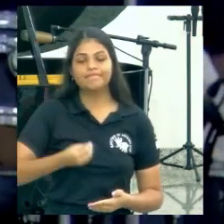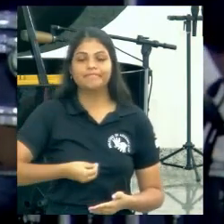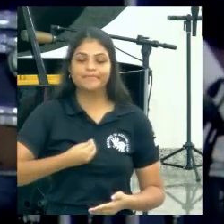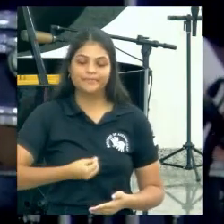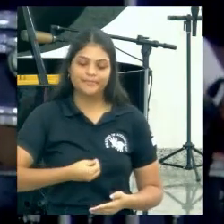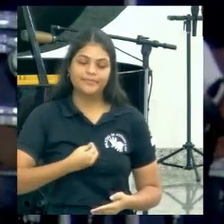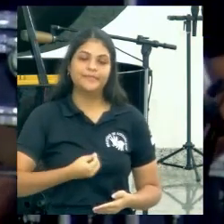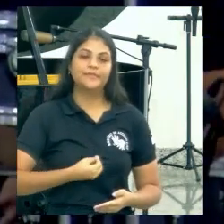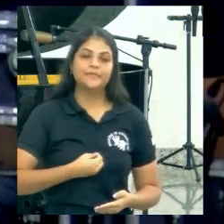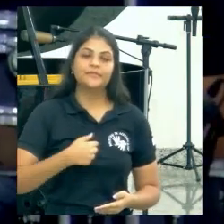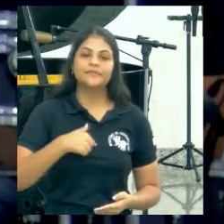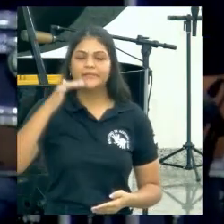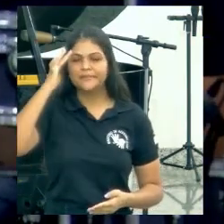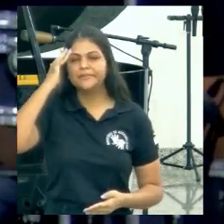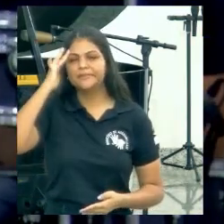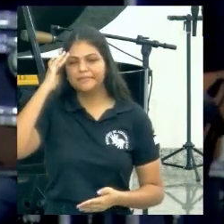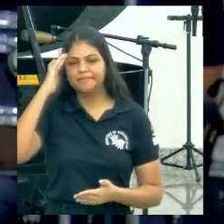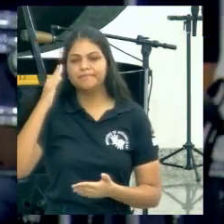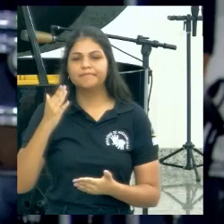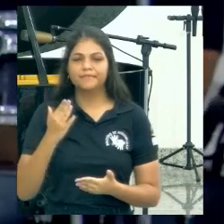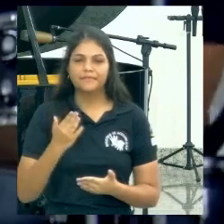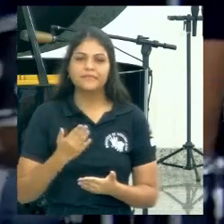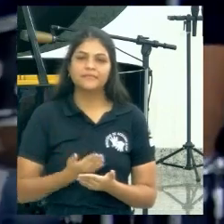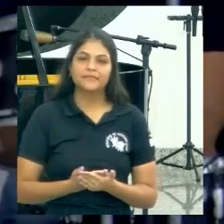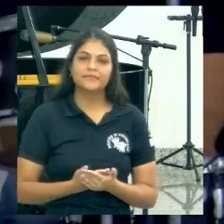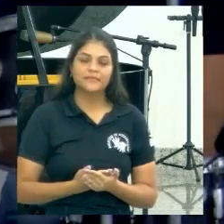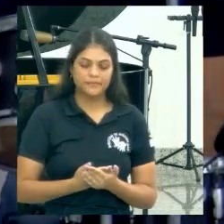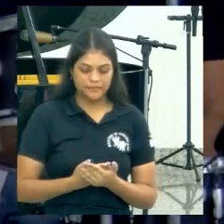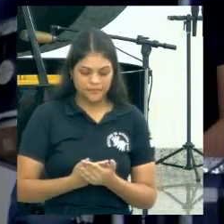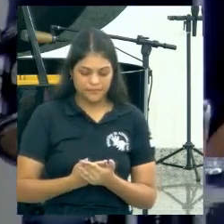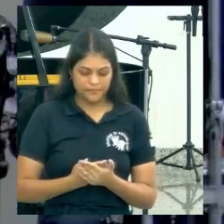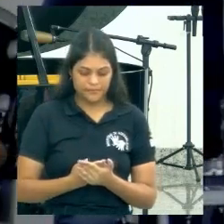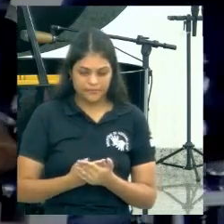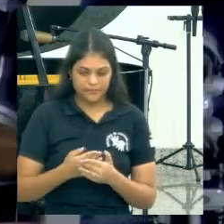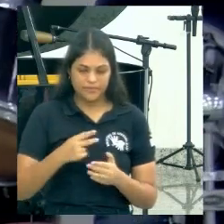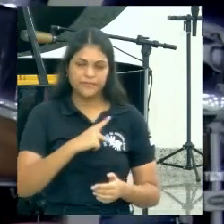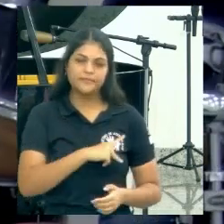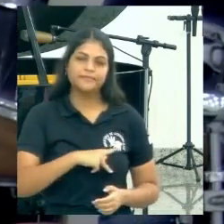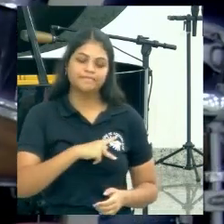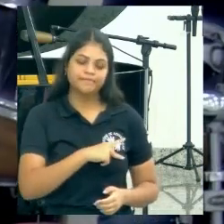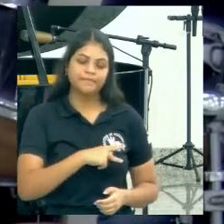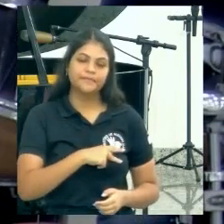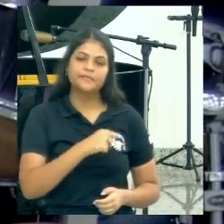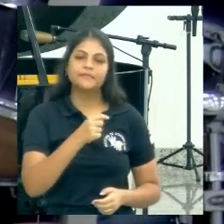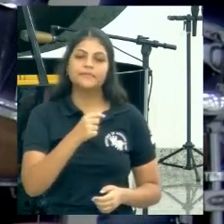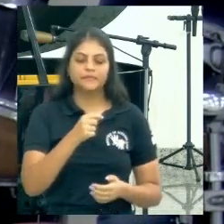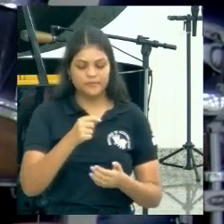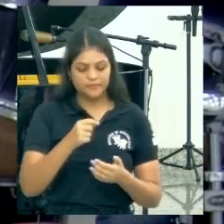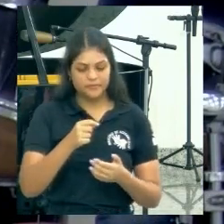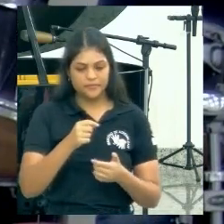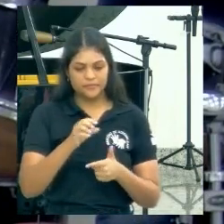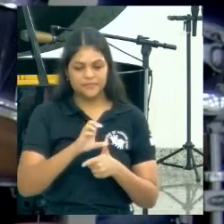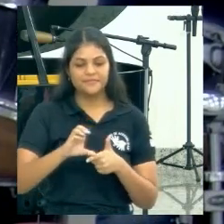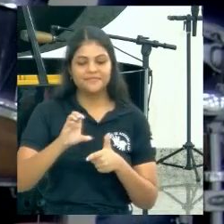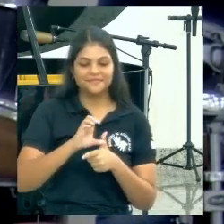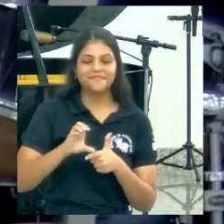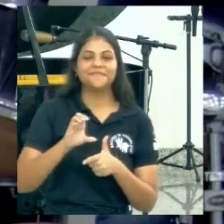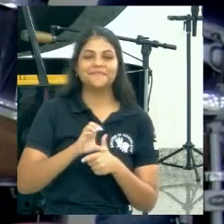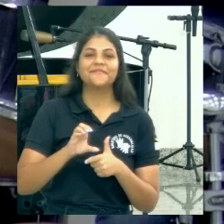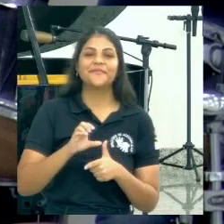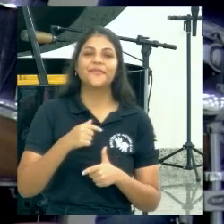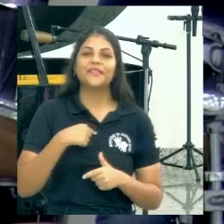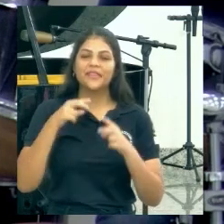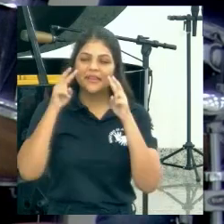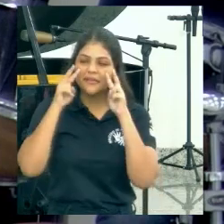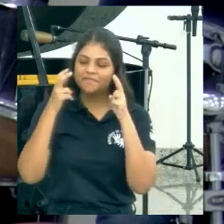que eu tenho é que quando leio as cartas que Paulo escreveu à comunidade de Corinto, as duas cartas, o que eu percebo é que aquele